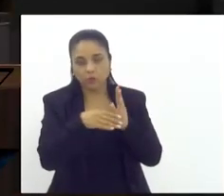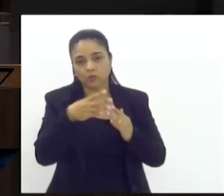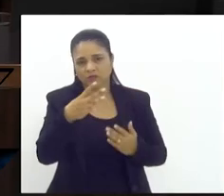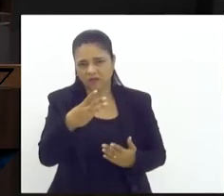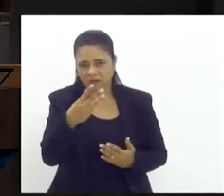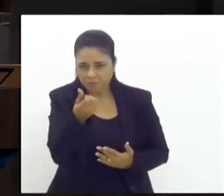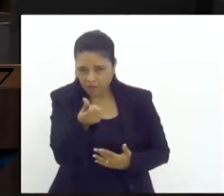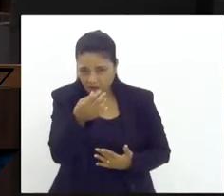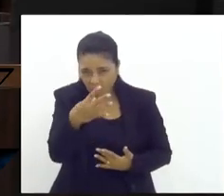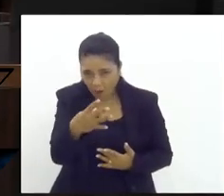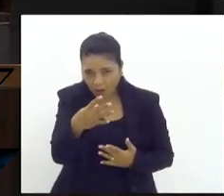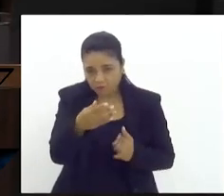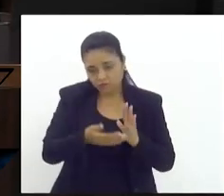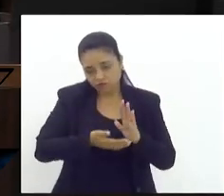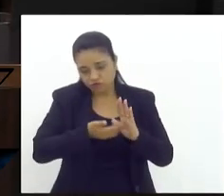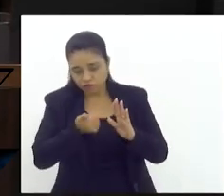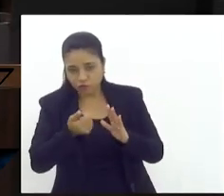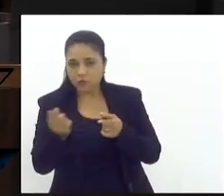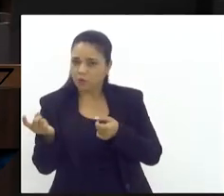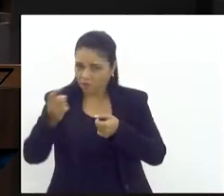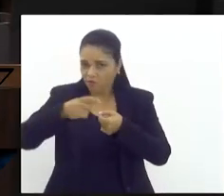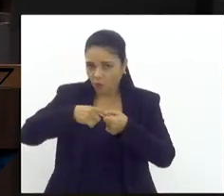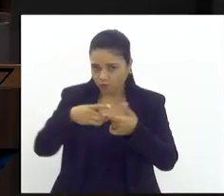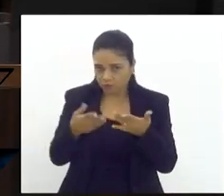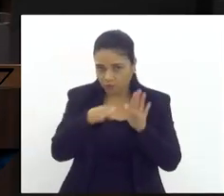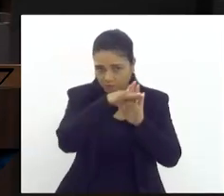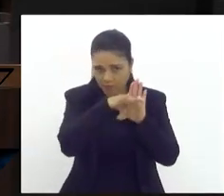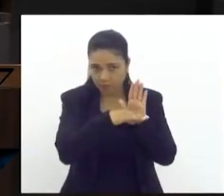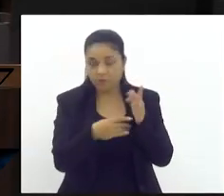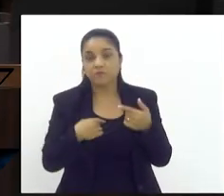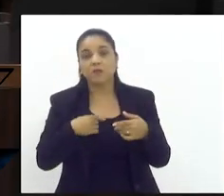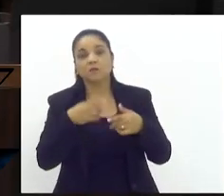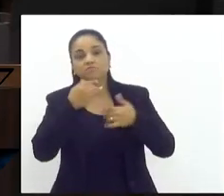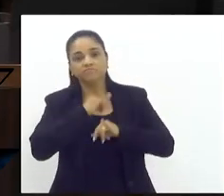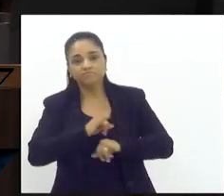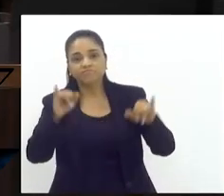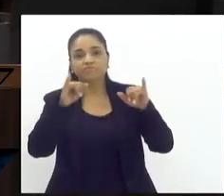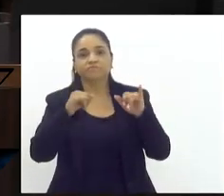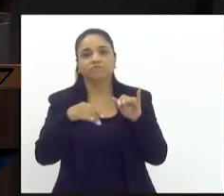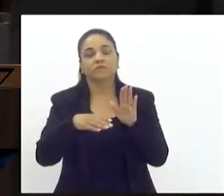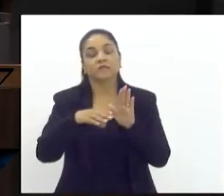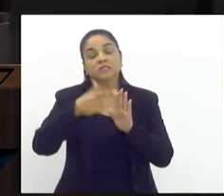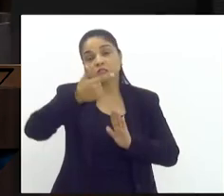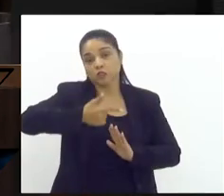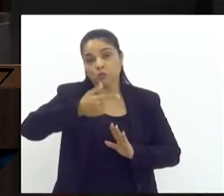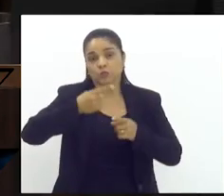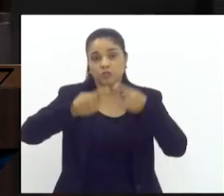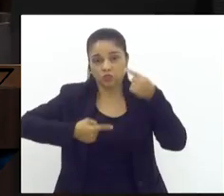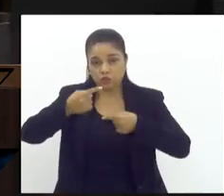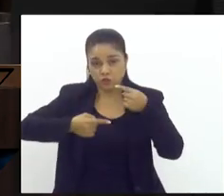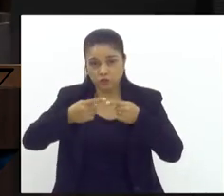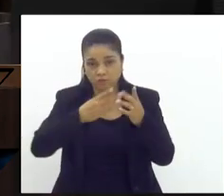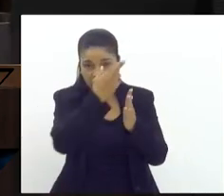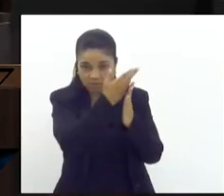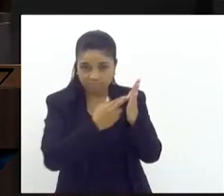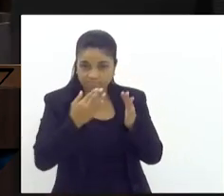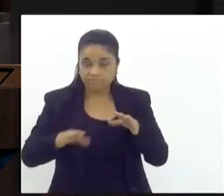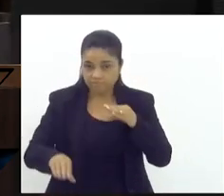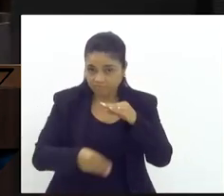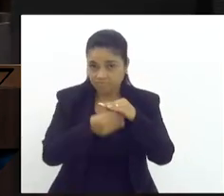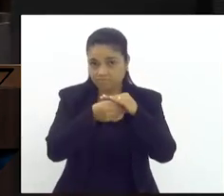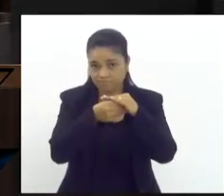tá anuncio entra habitação ordinária em segunda discussão redação do vencido assim